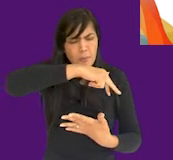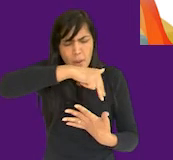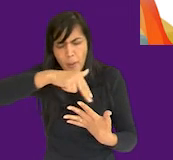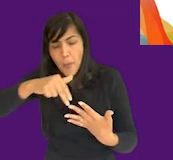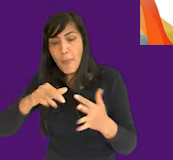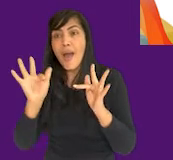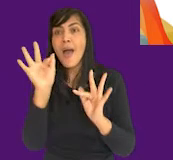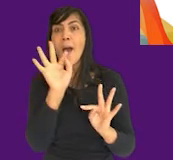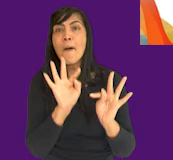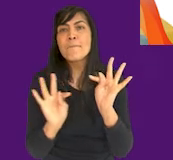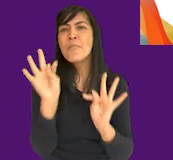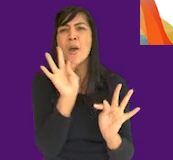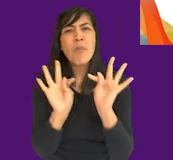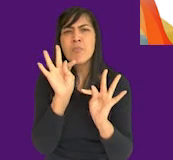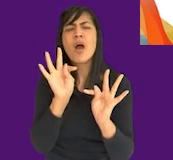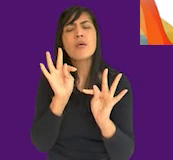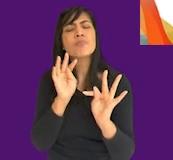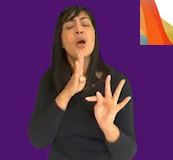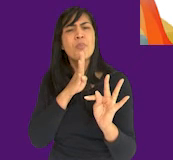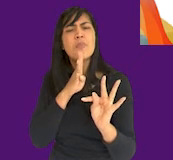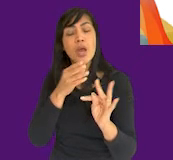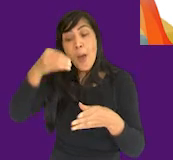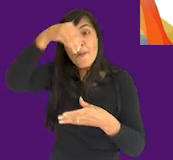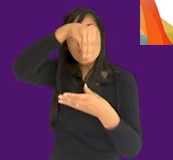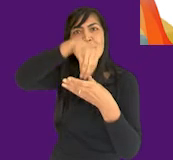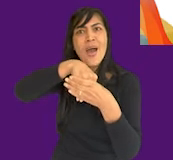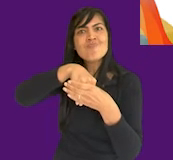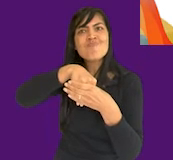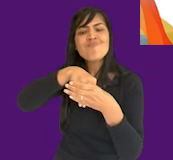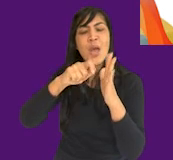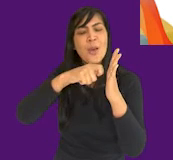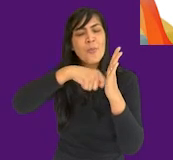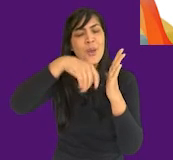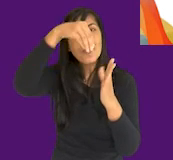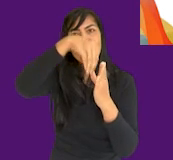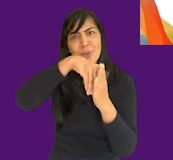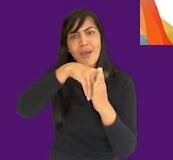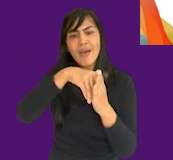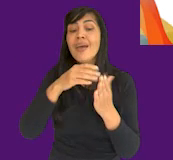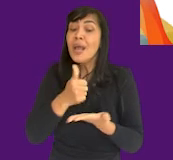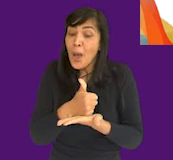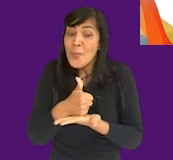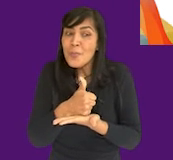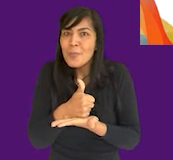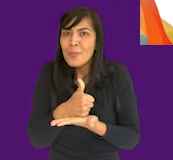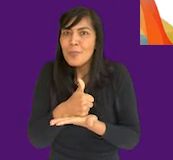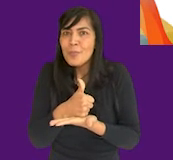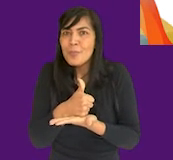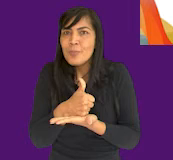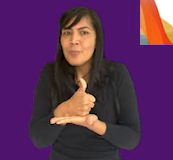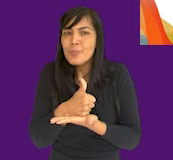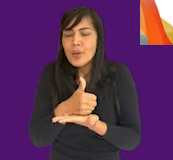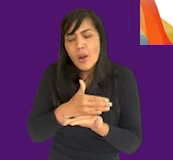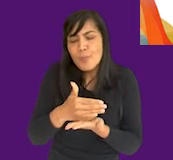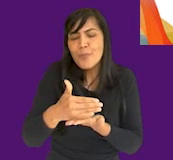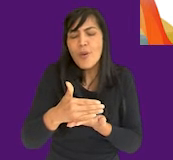diário todas as tecnologias que a gente conhece saindo isso é integrada dentro desse programa então começa basicamente com